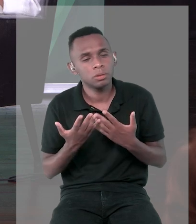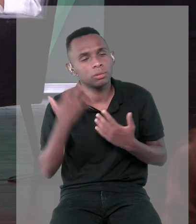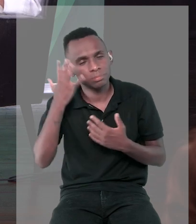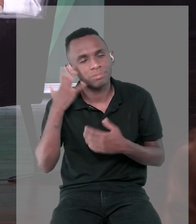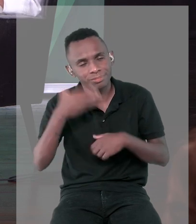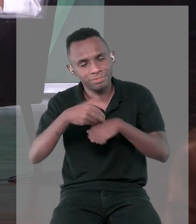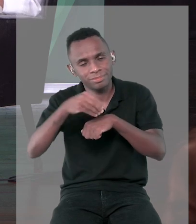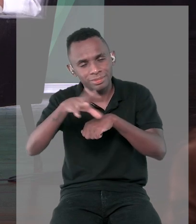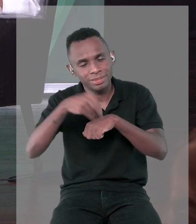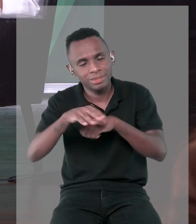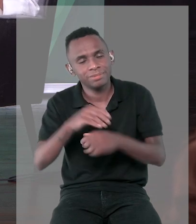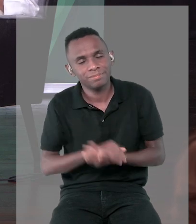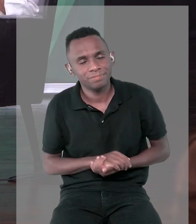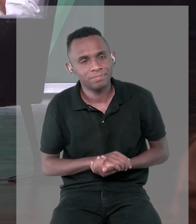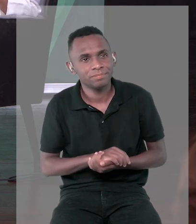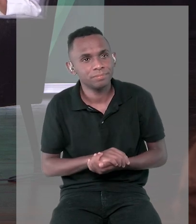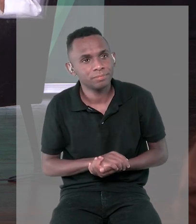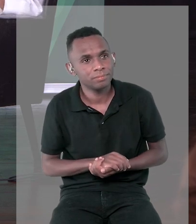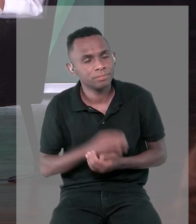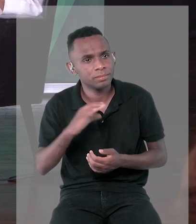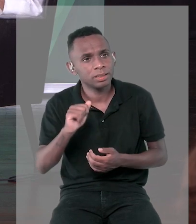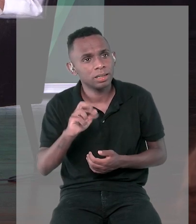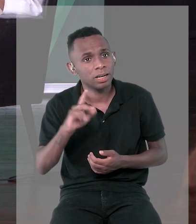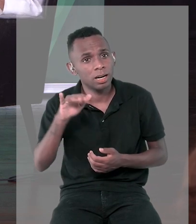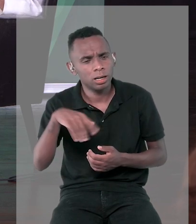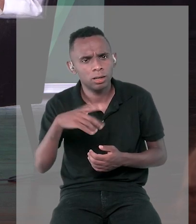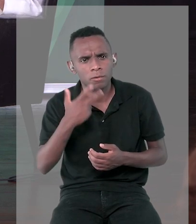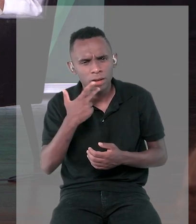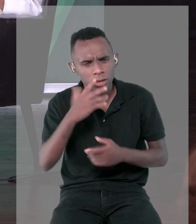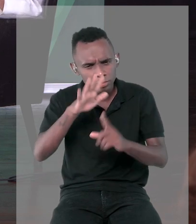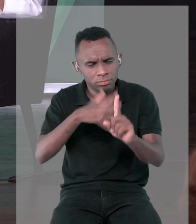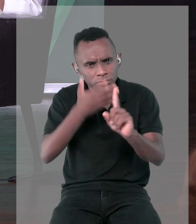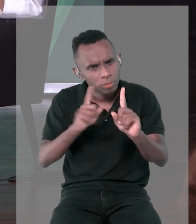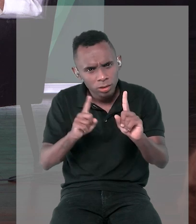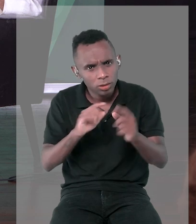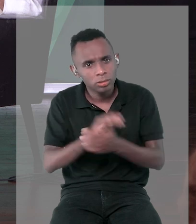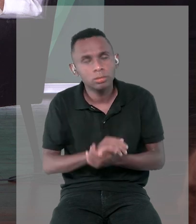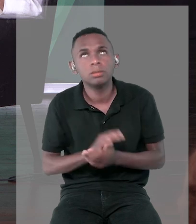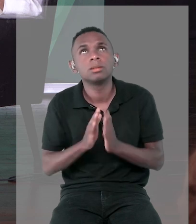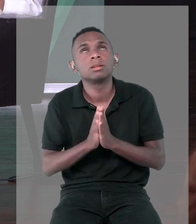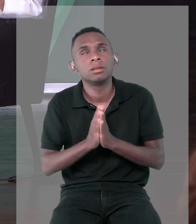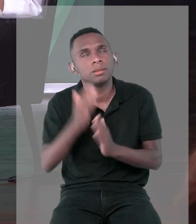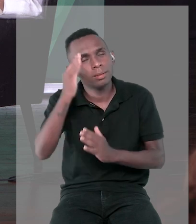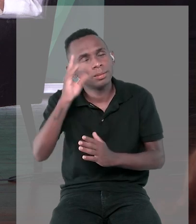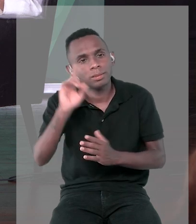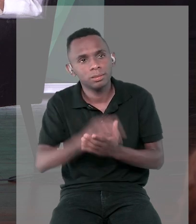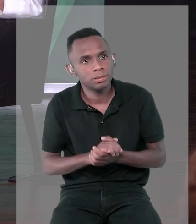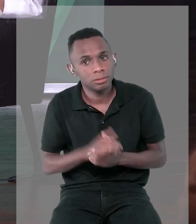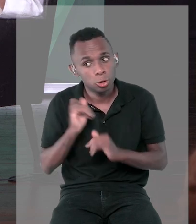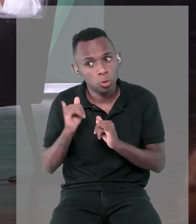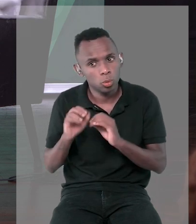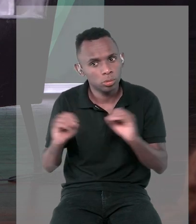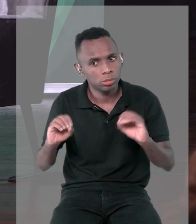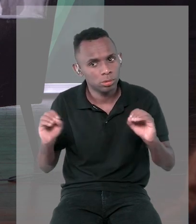Agora eu te dou a palavra, Afonso. Muito obrigado. O Carlinhos, você não estava aqui na hora que eu te elogiei, não, né? Graças a Deus. Com